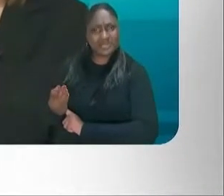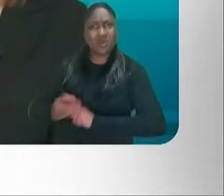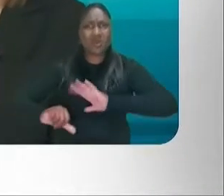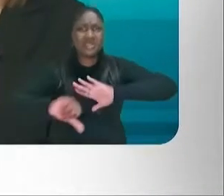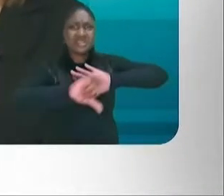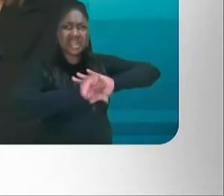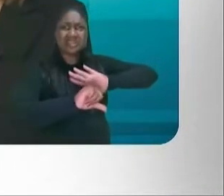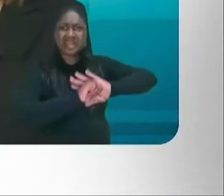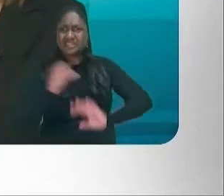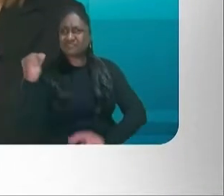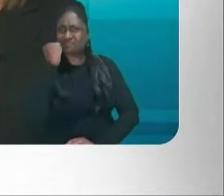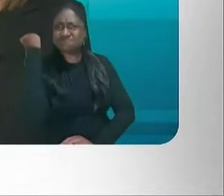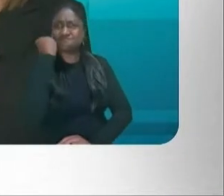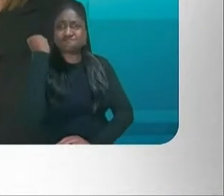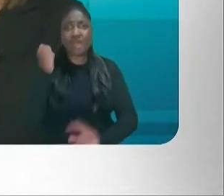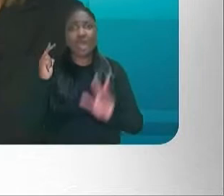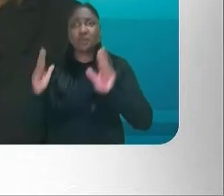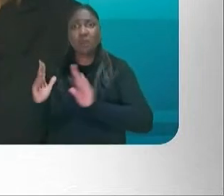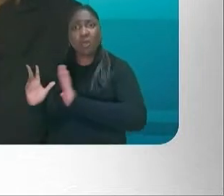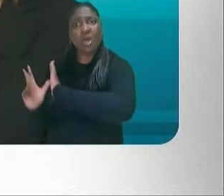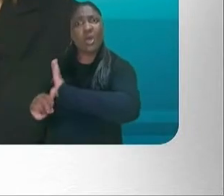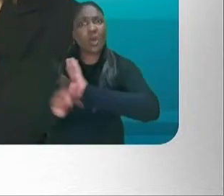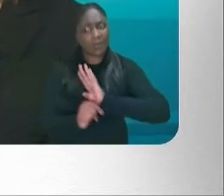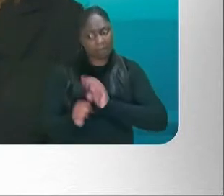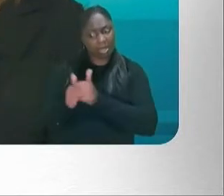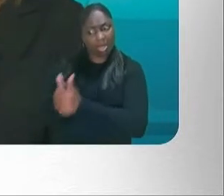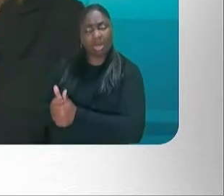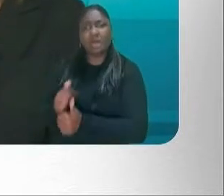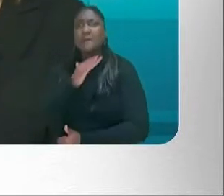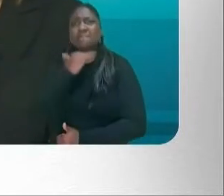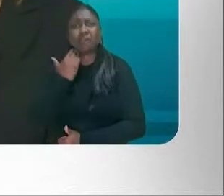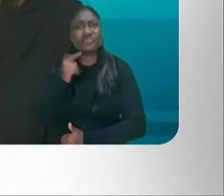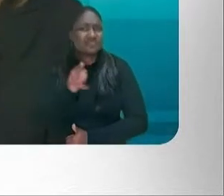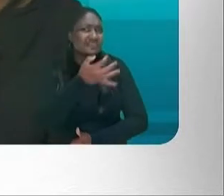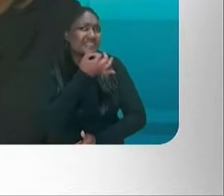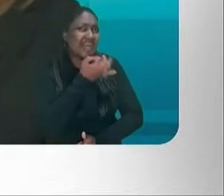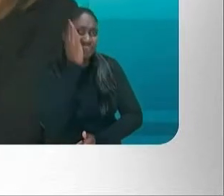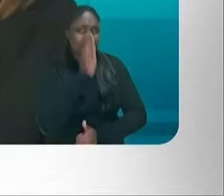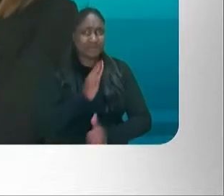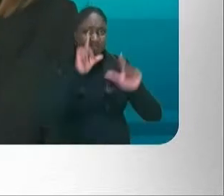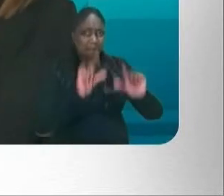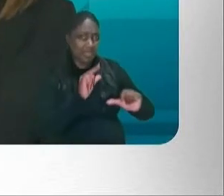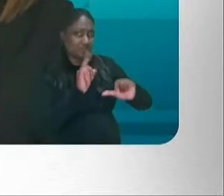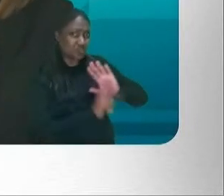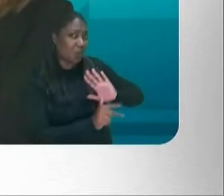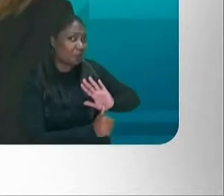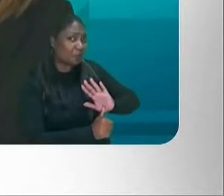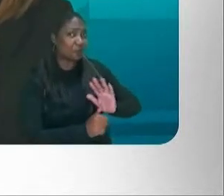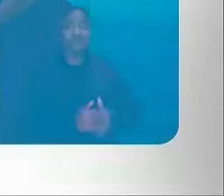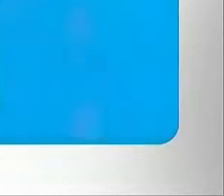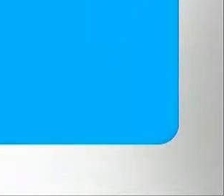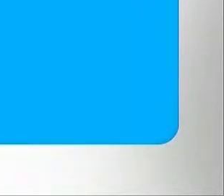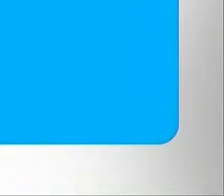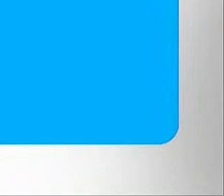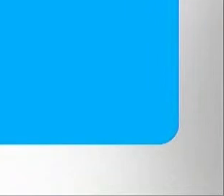fosse tratada como crime hediondo, assim como latrocínio, você acha que teríamos menos roubalheira no